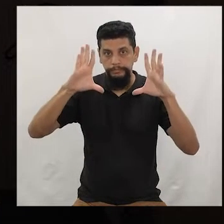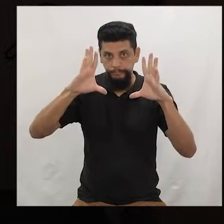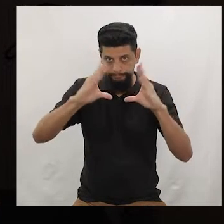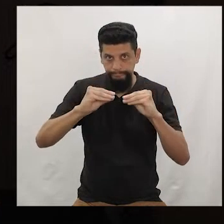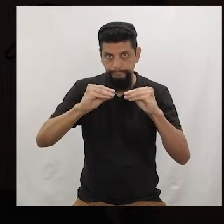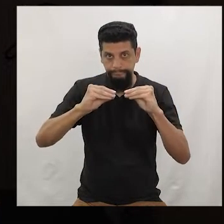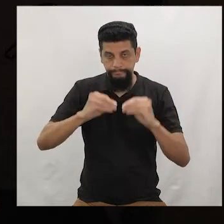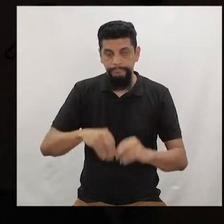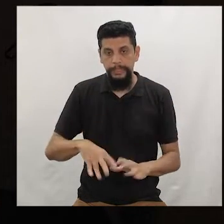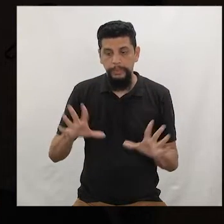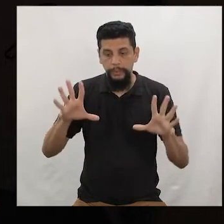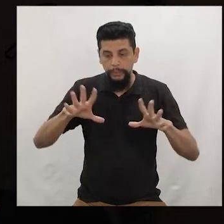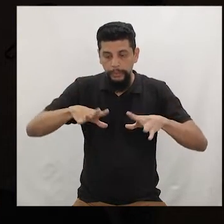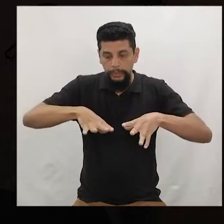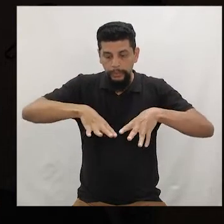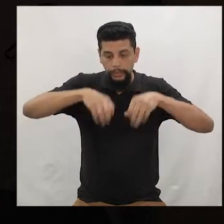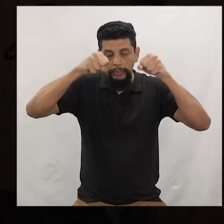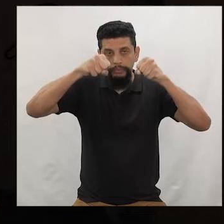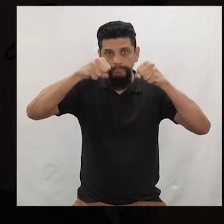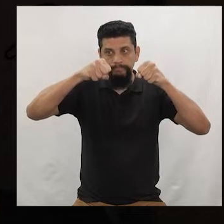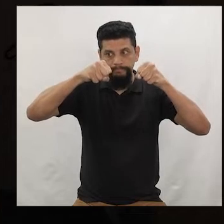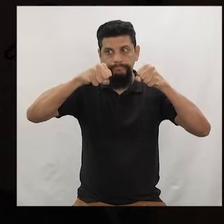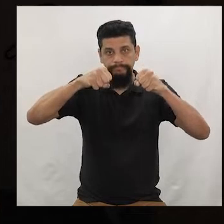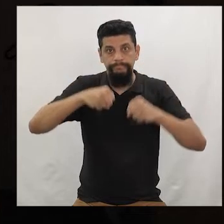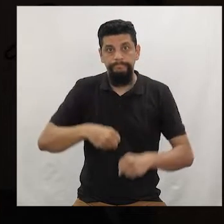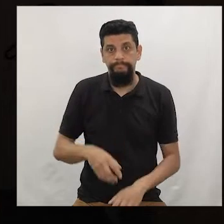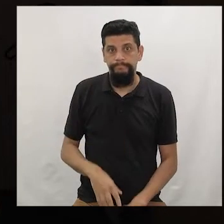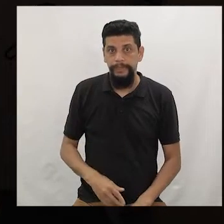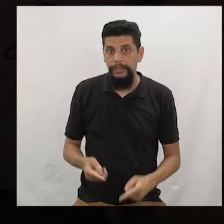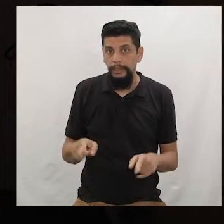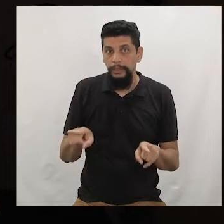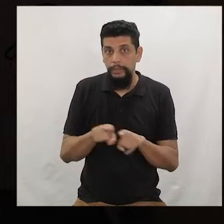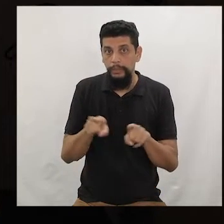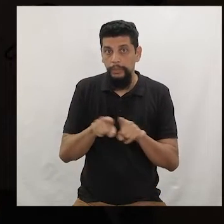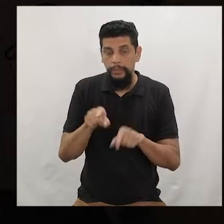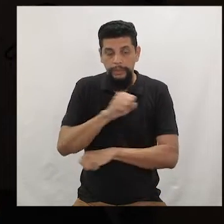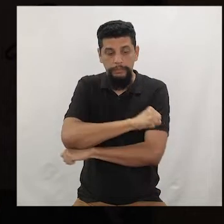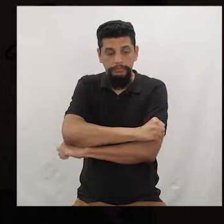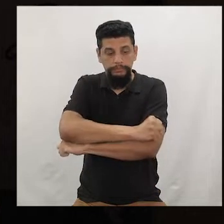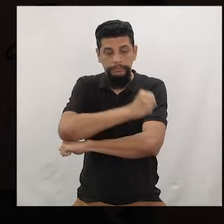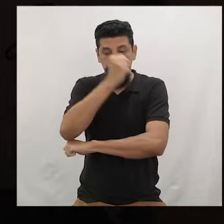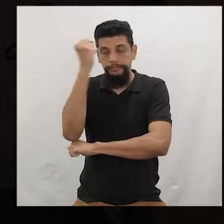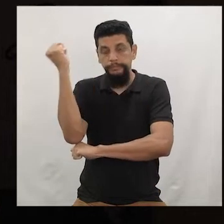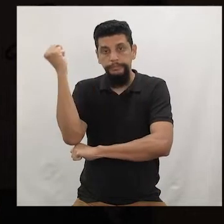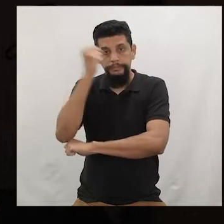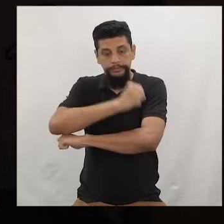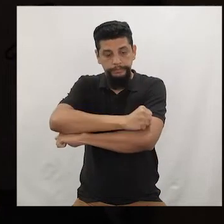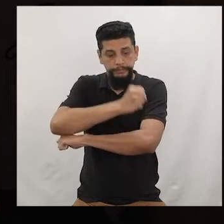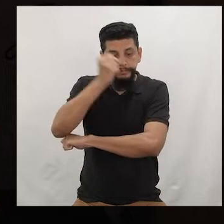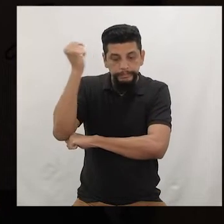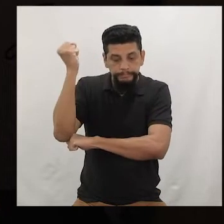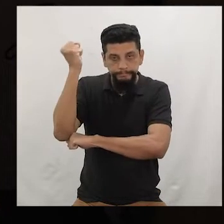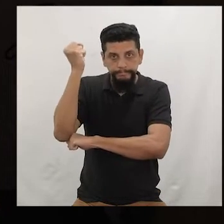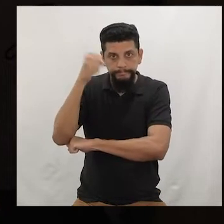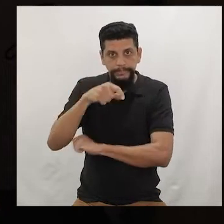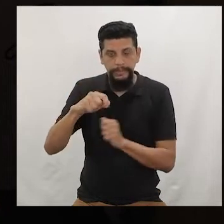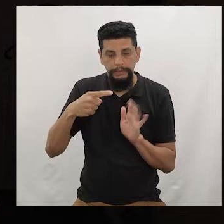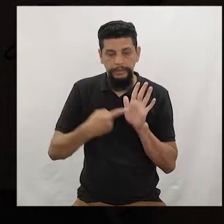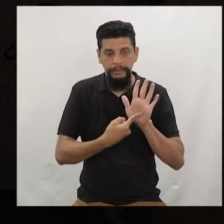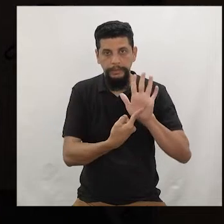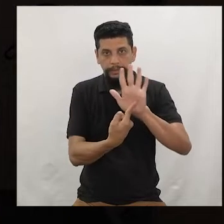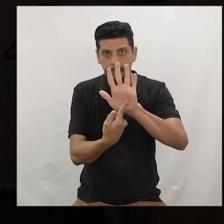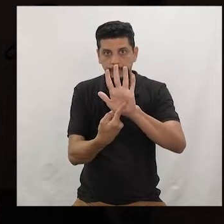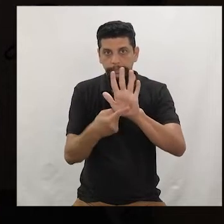noite. Olha, escureceu novamente. Ficou igual a janelinha. Olha lá a janelinha